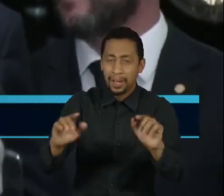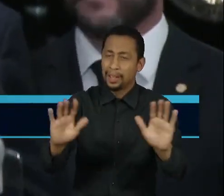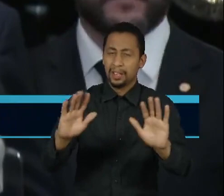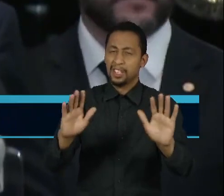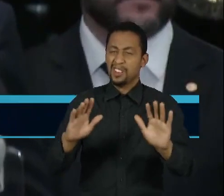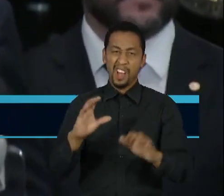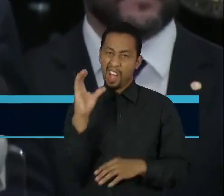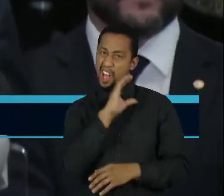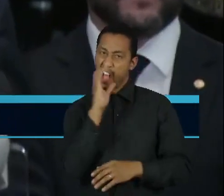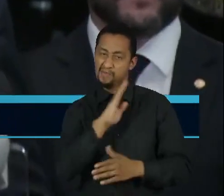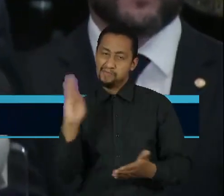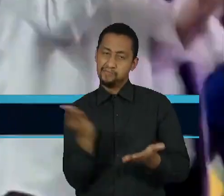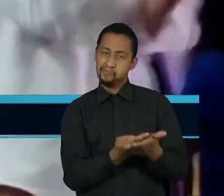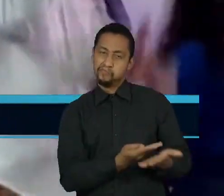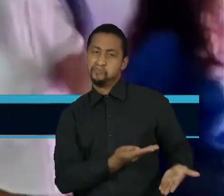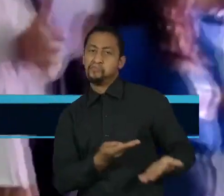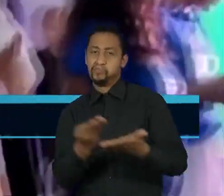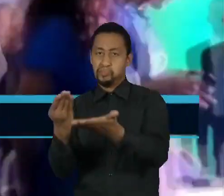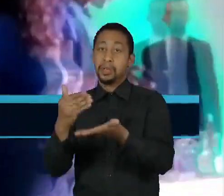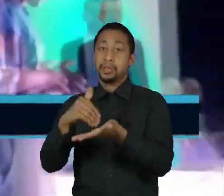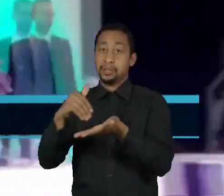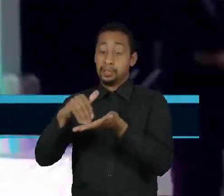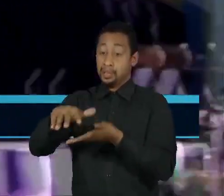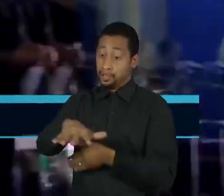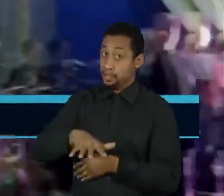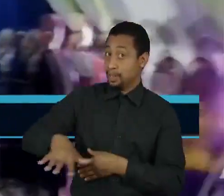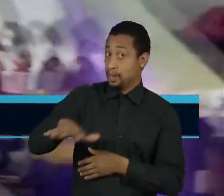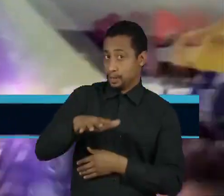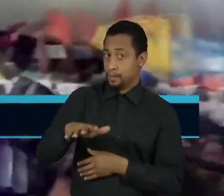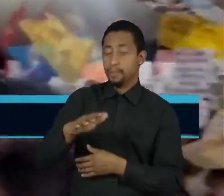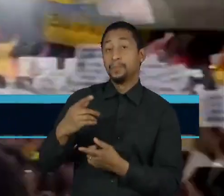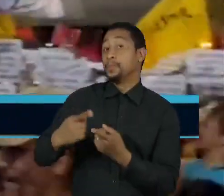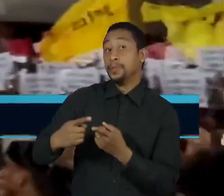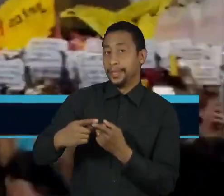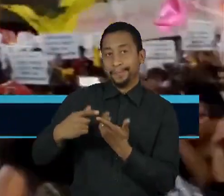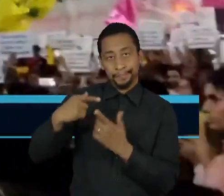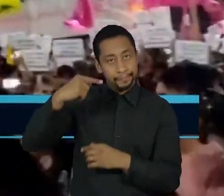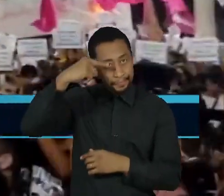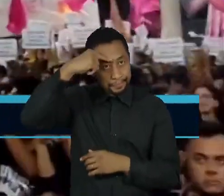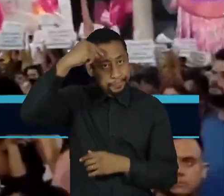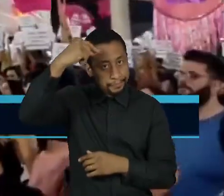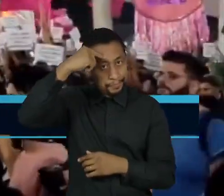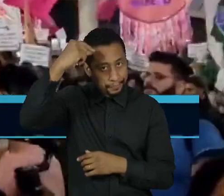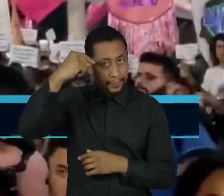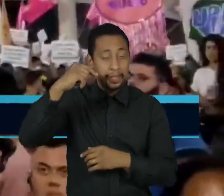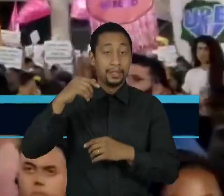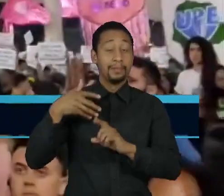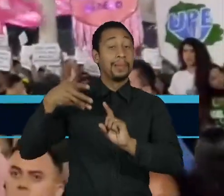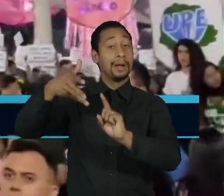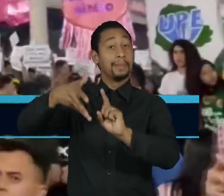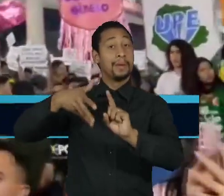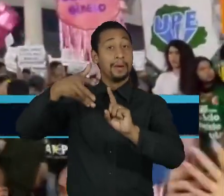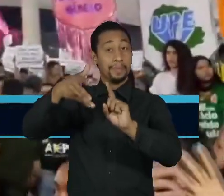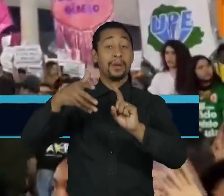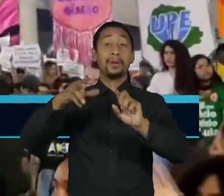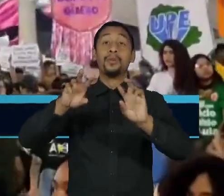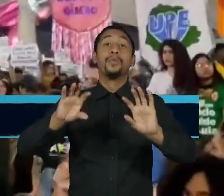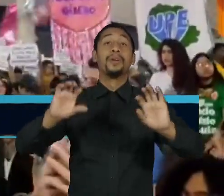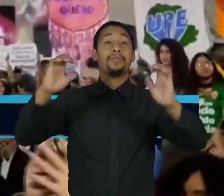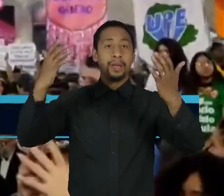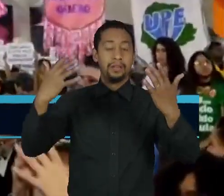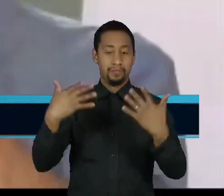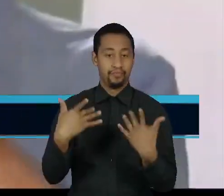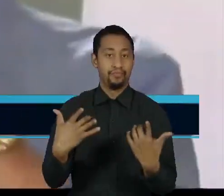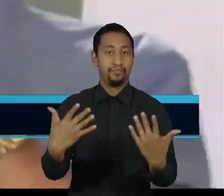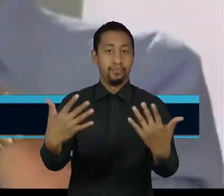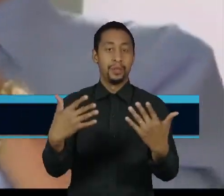na Secretaria-Geral o pedido. Ele se refere a declarações do ministro Barroso em evento da União Nacional dos Estudantes, no qual